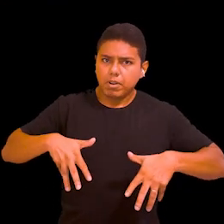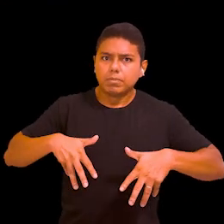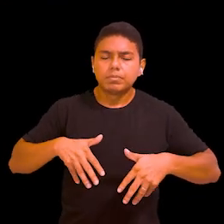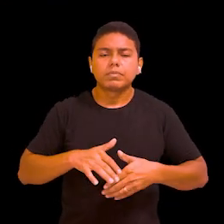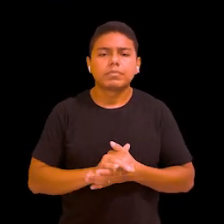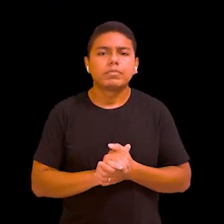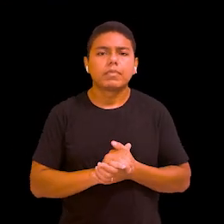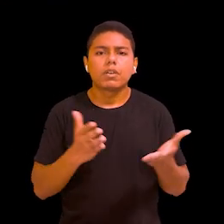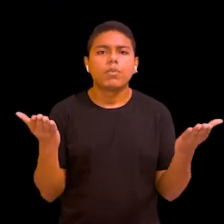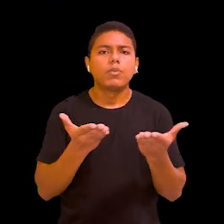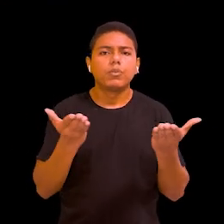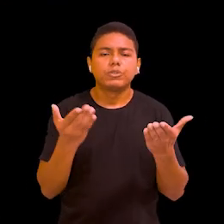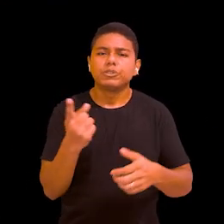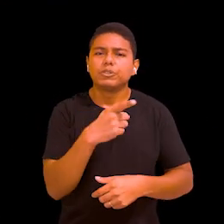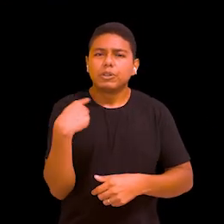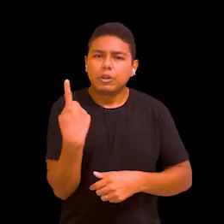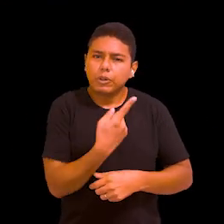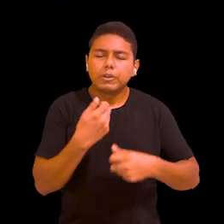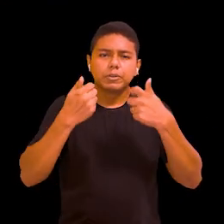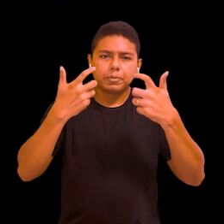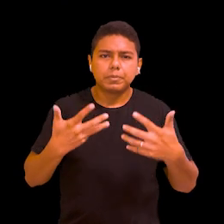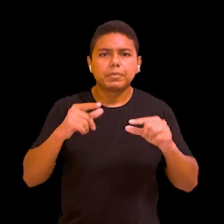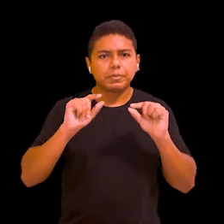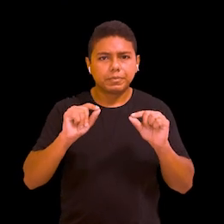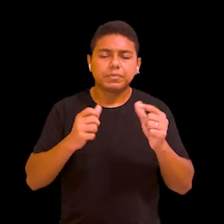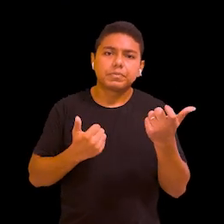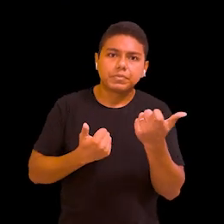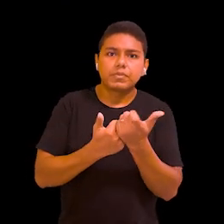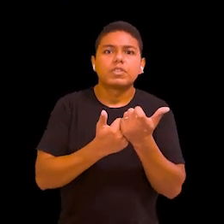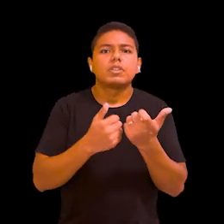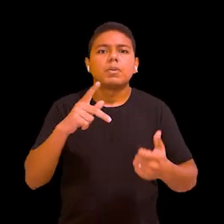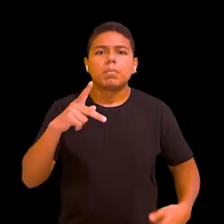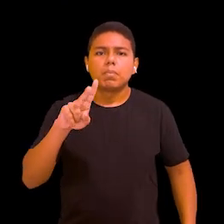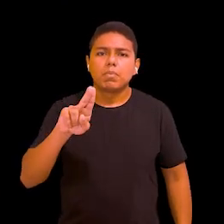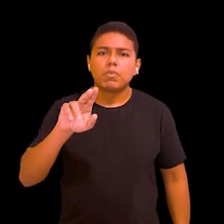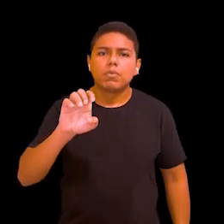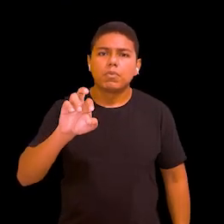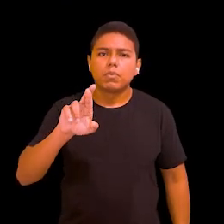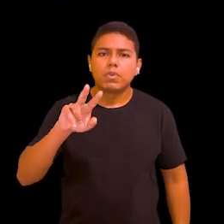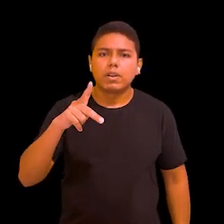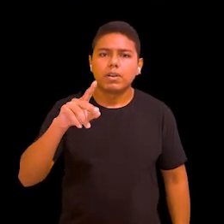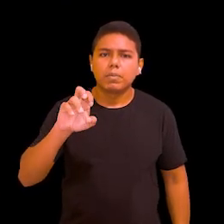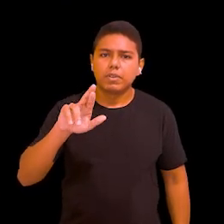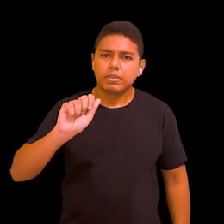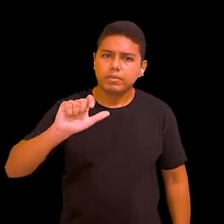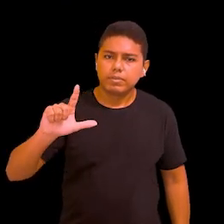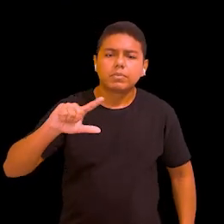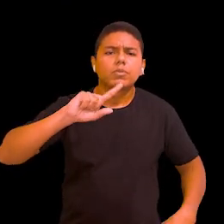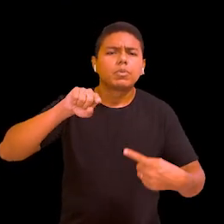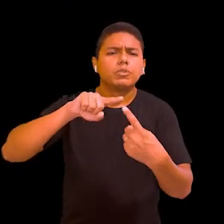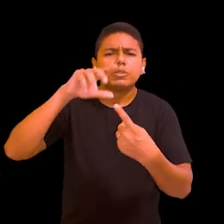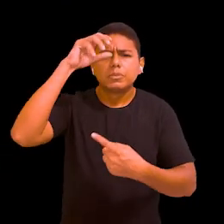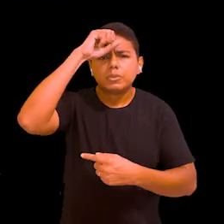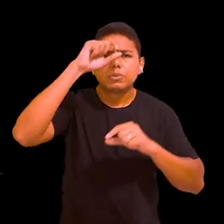Nós iremos abordar nesta aula a assistência puerperal, onde os objetivos de aprendizado